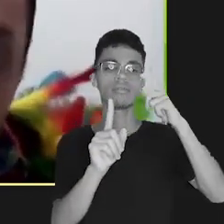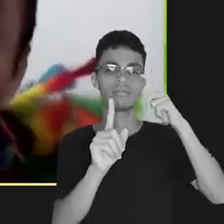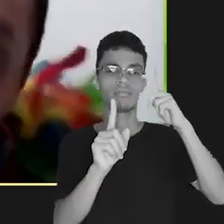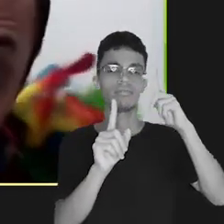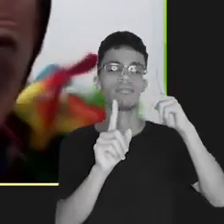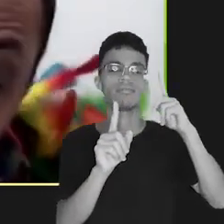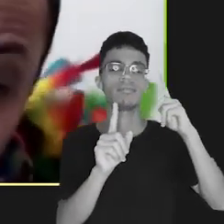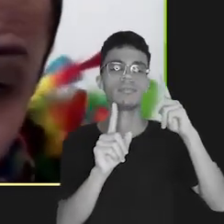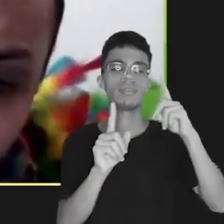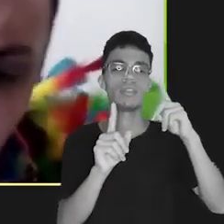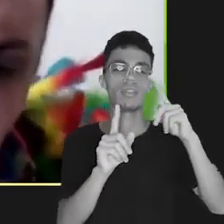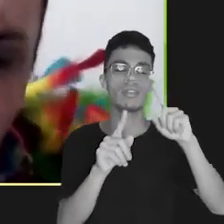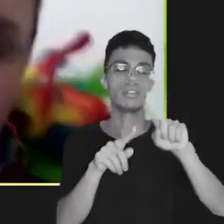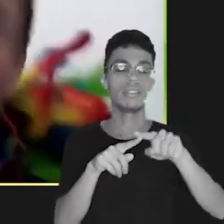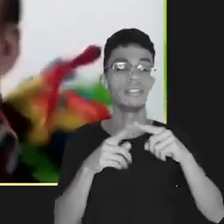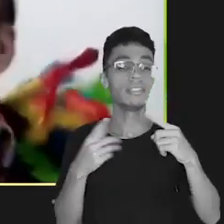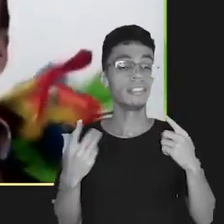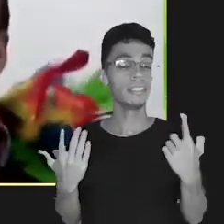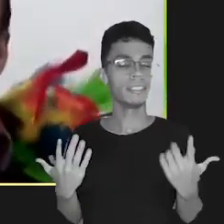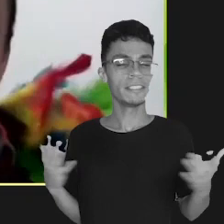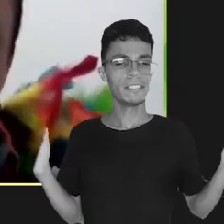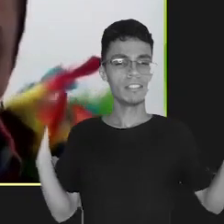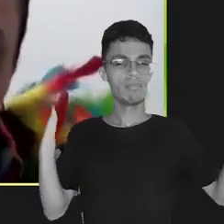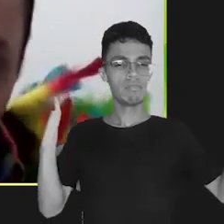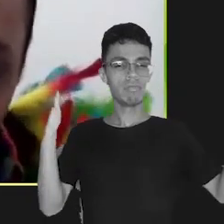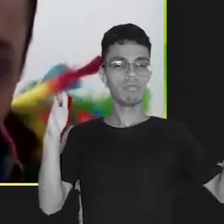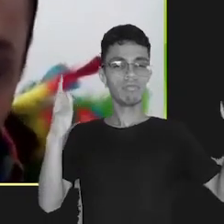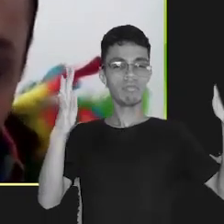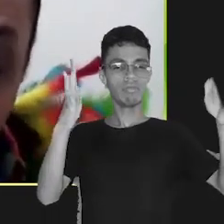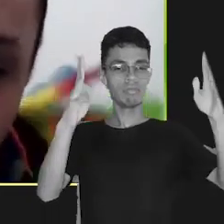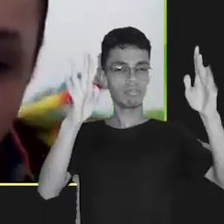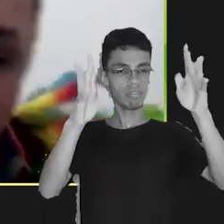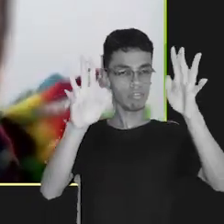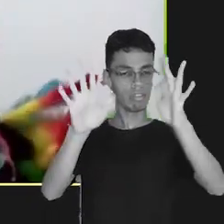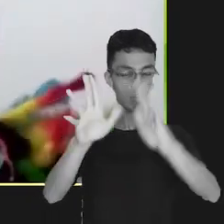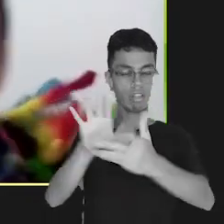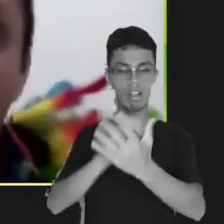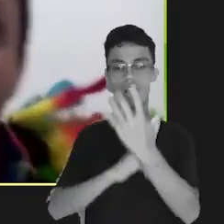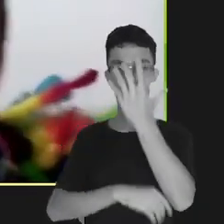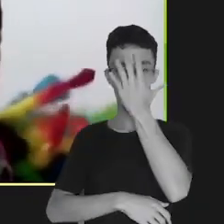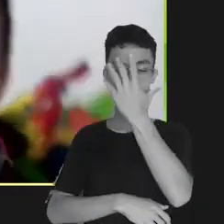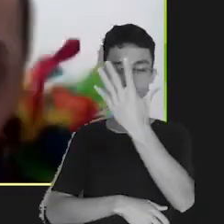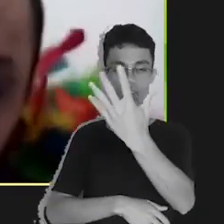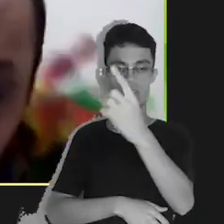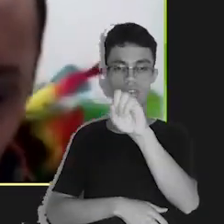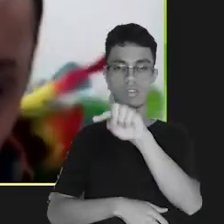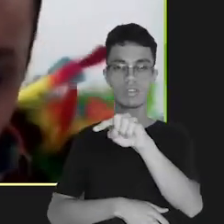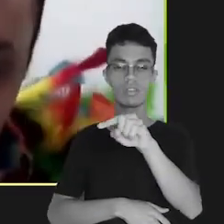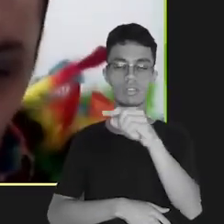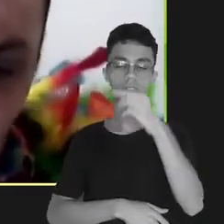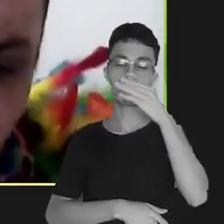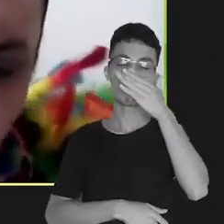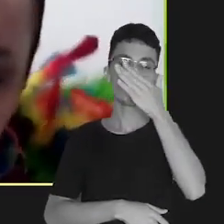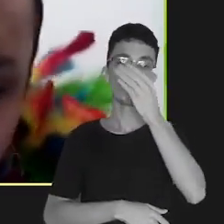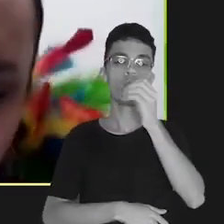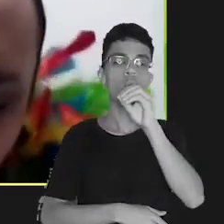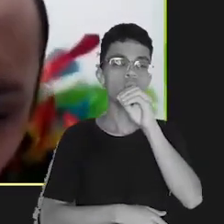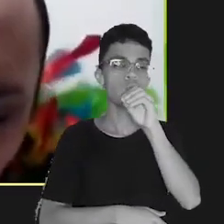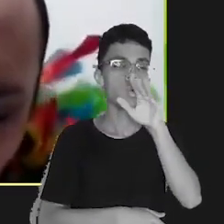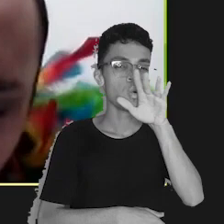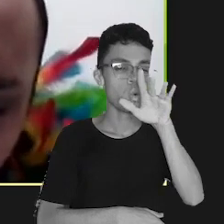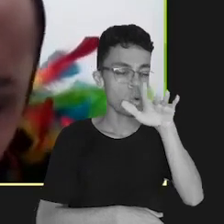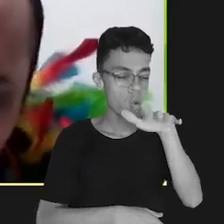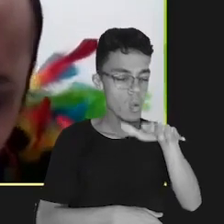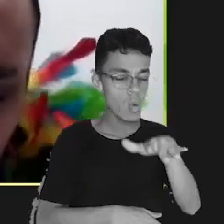a princípio, mas o bastante para aclarar-me o rosto. Excelência, o sopro desse homem no